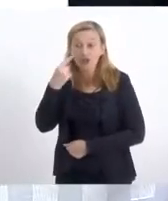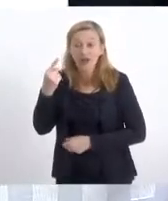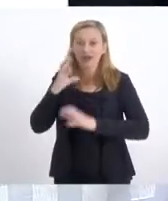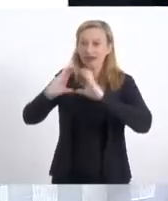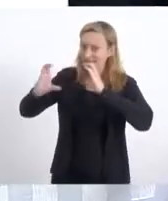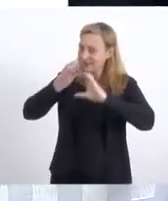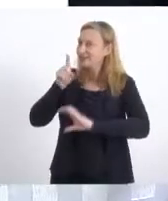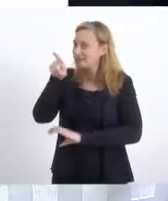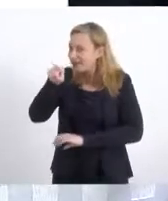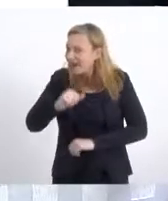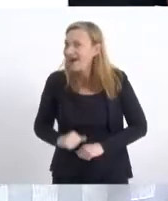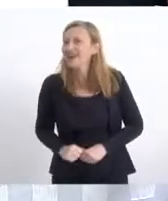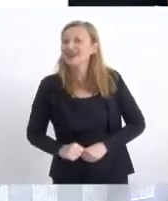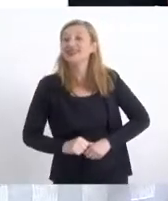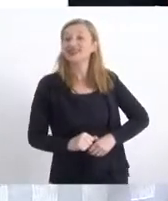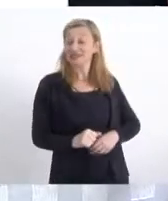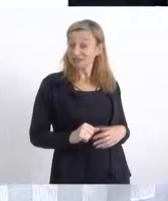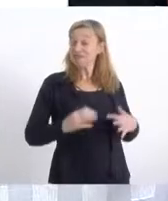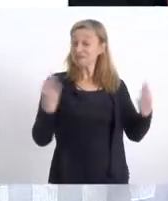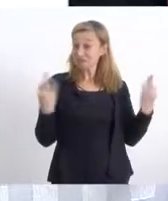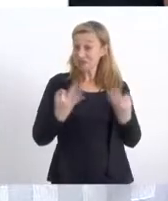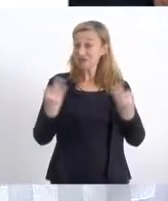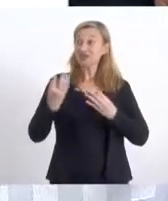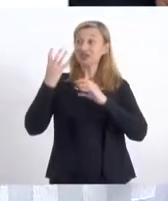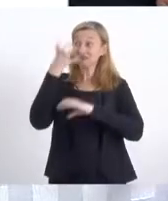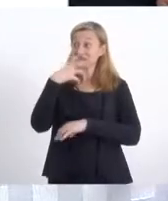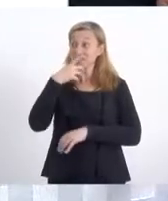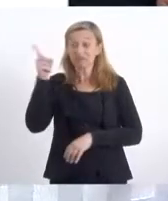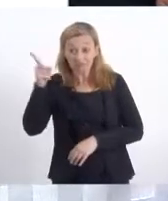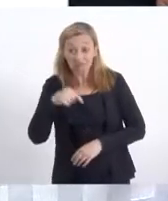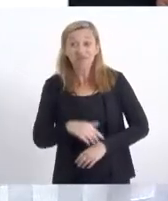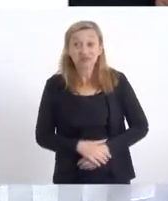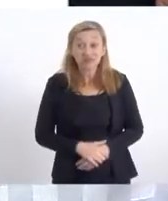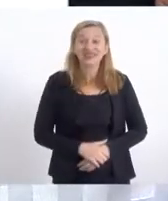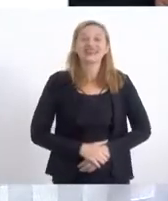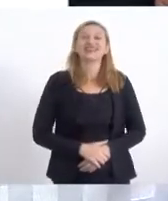cantando, fazendo performático, né?